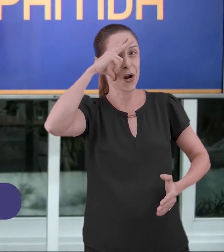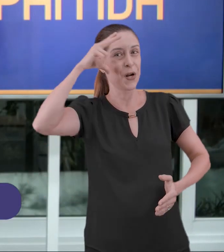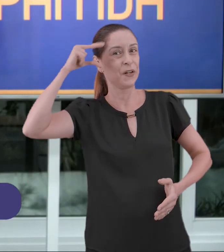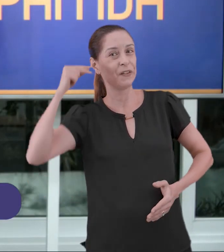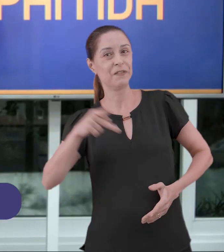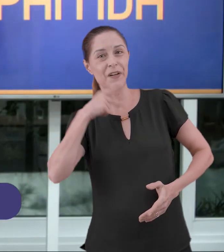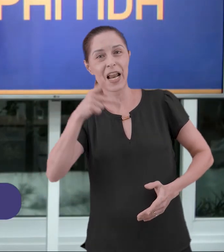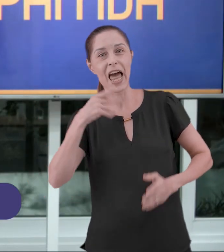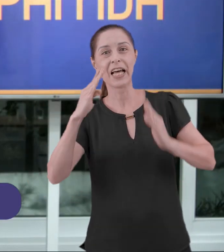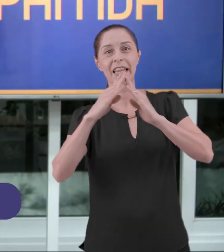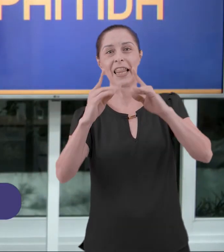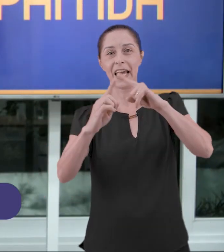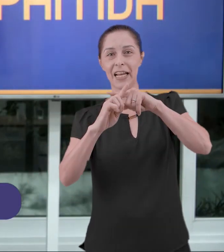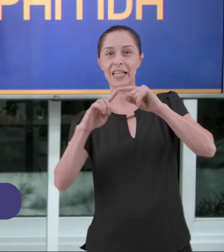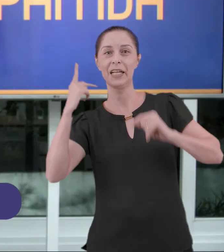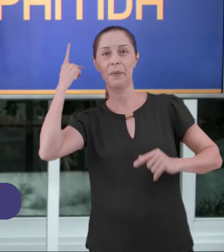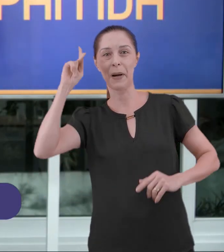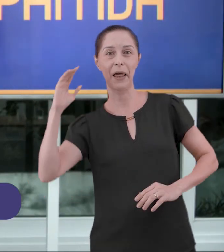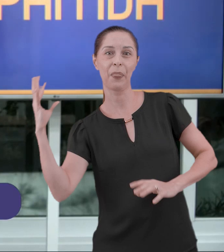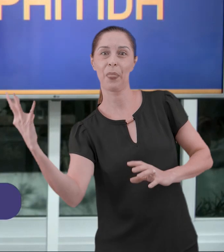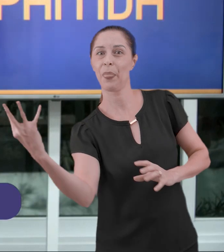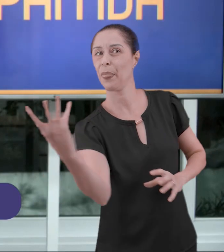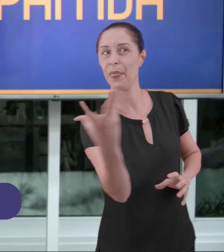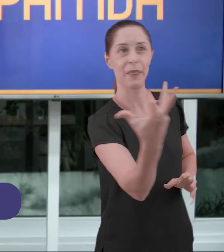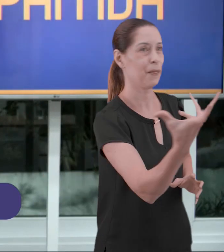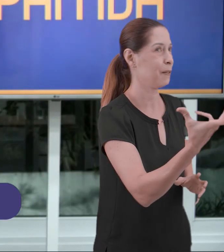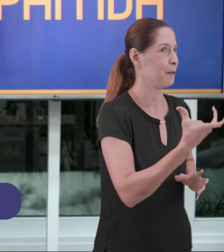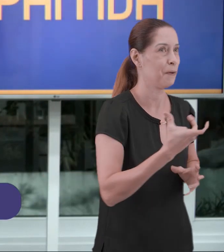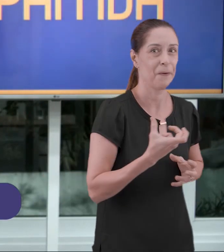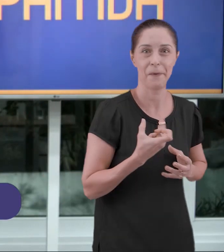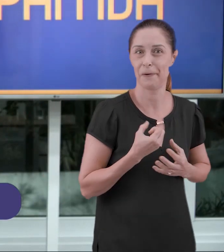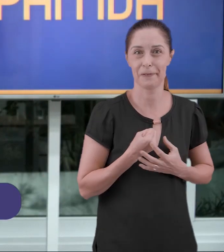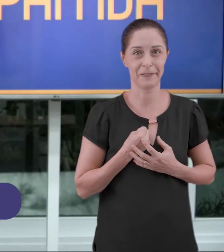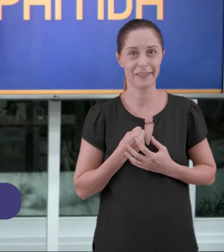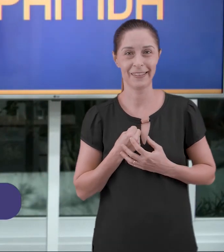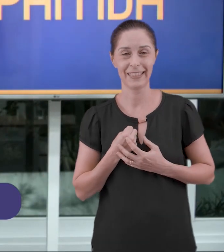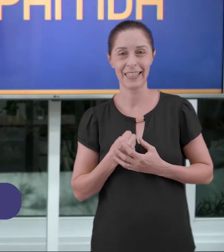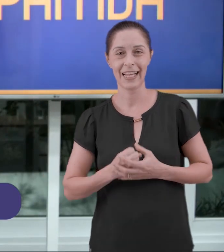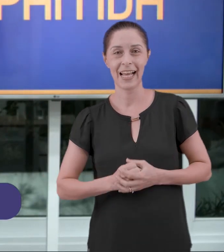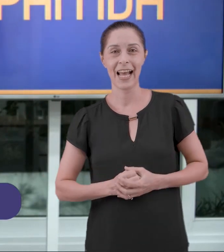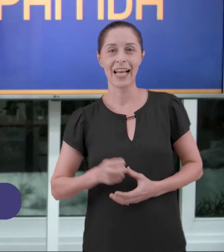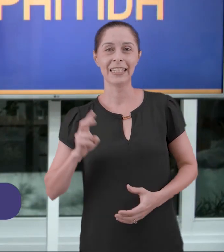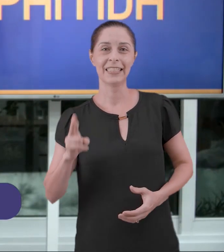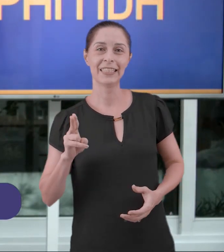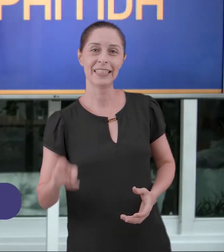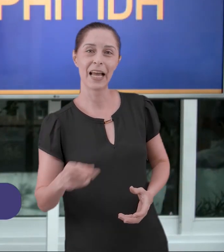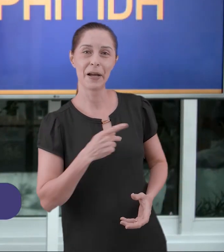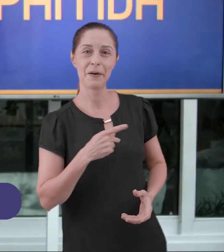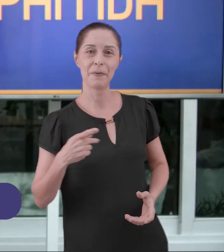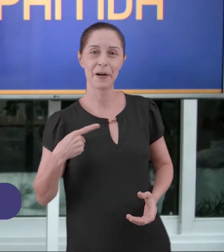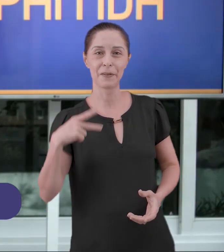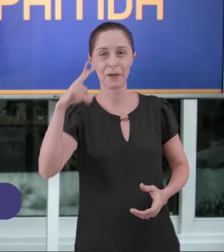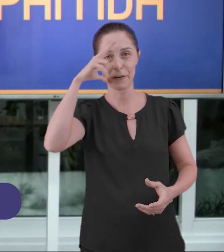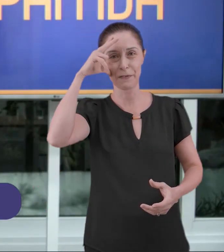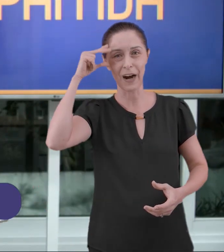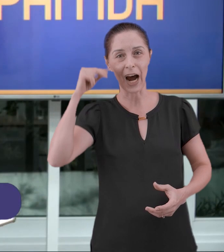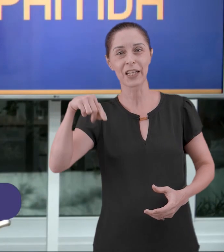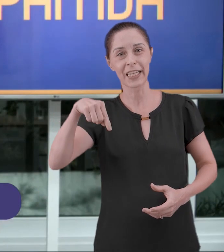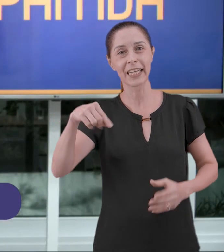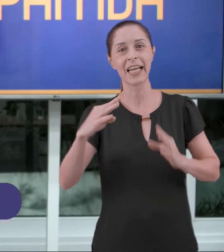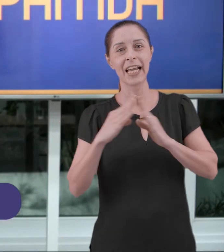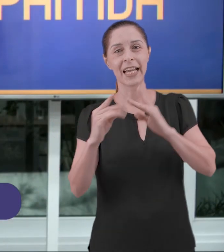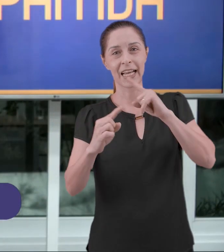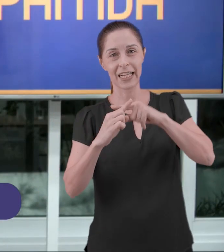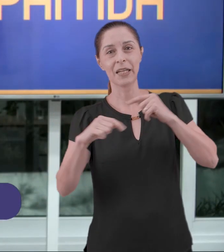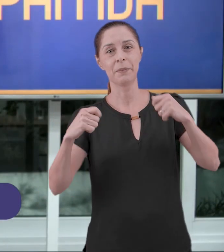para todos, né? Porque tem tudo a ver com o que a gente está falando. O pastor Arival sempre fala que a igreja deve ser igual ao posto Ipiranga,